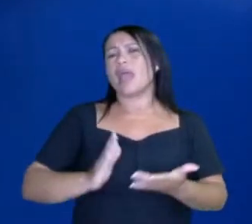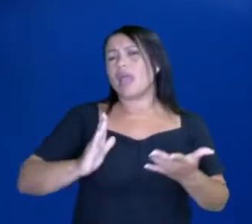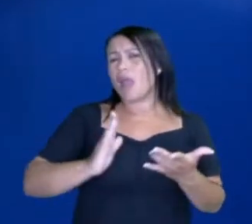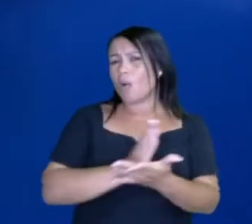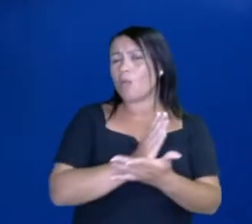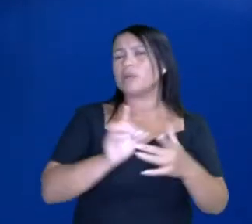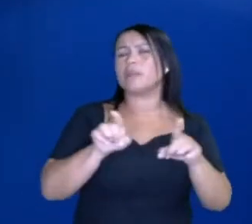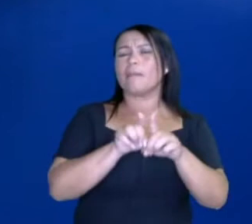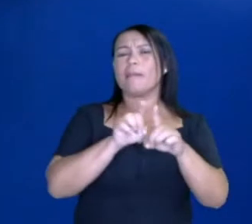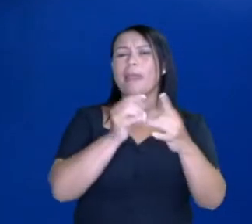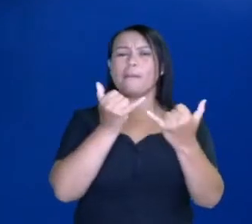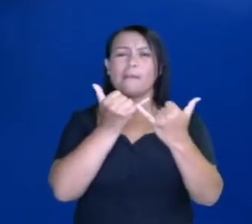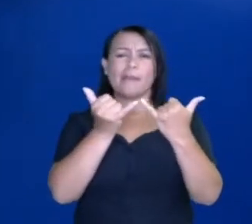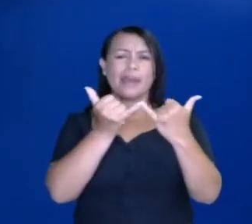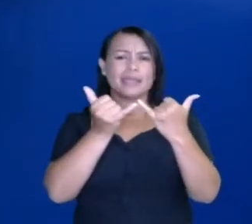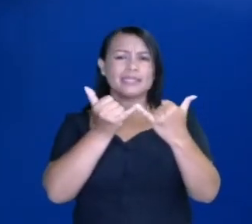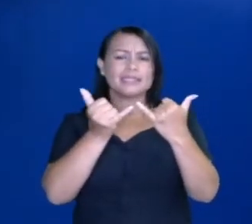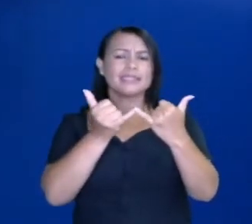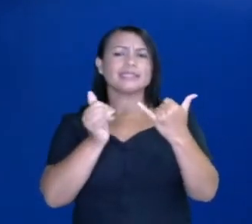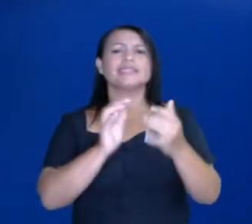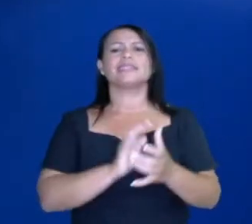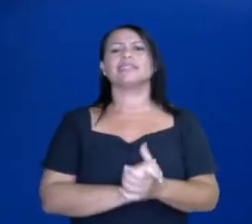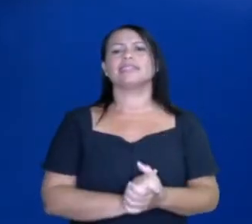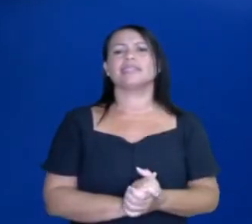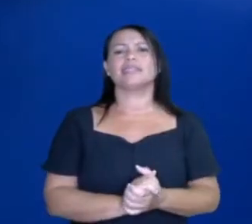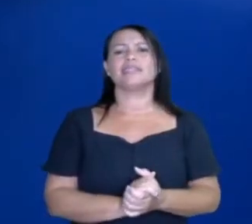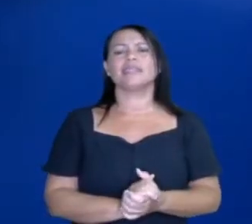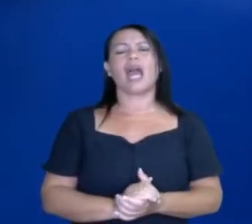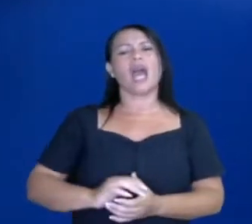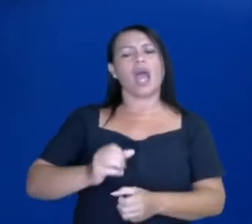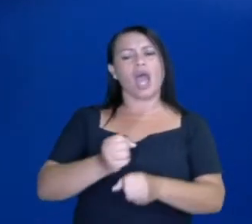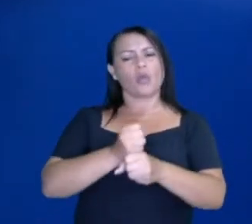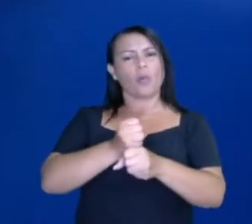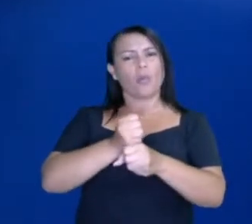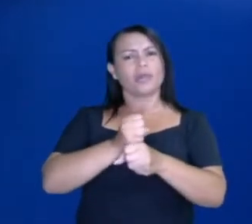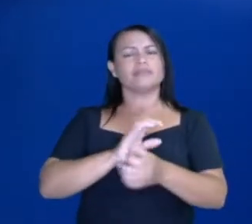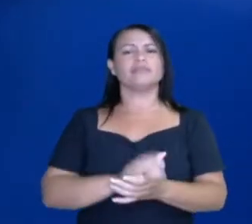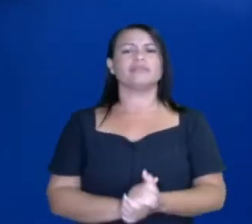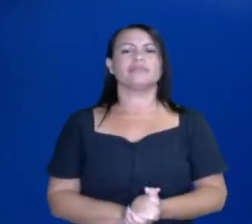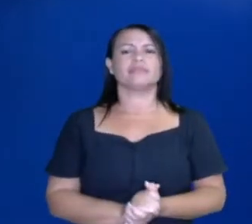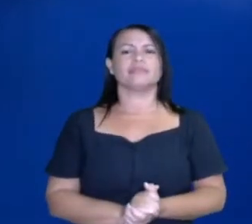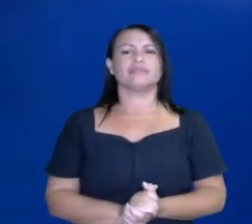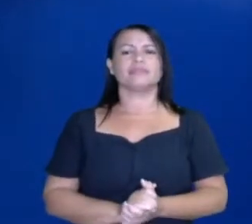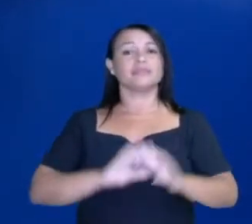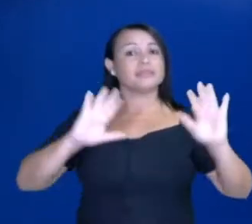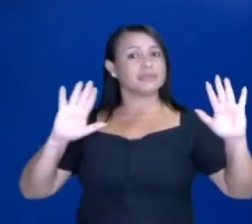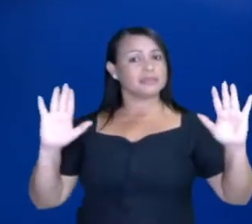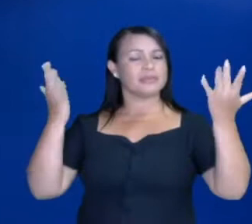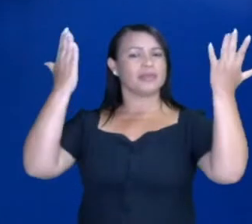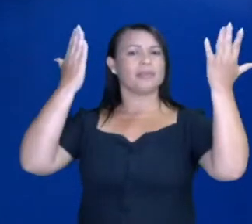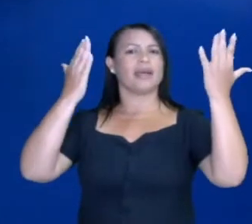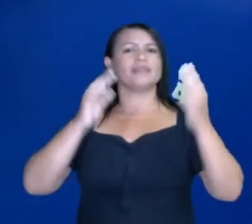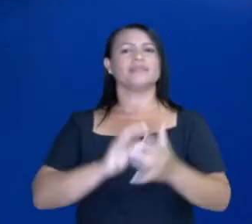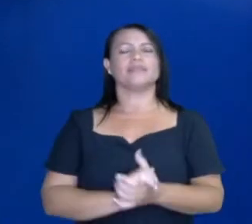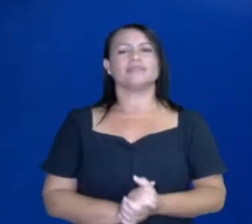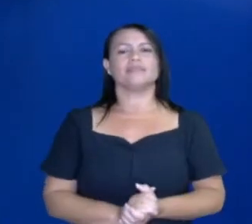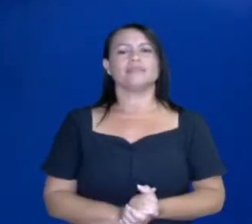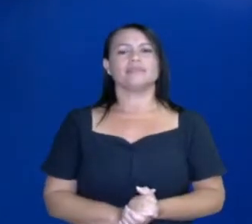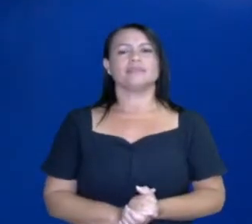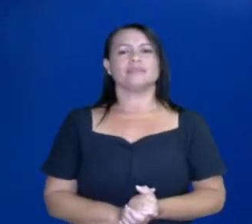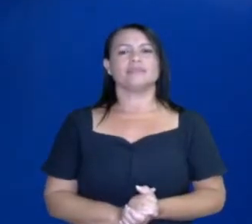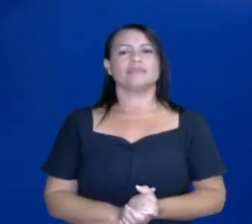vagamente parecidos temos annually, anualmente, celebrated, celebrado,